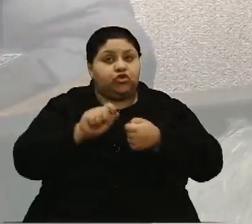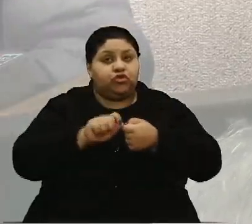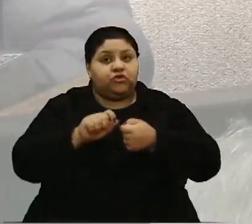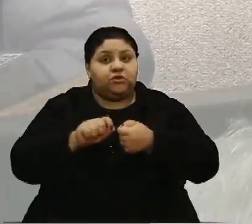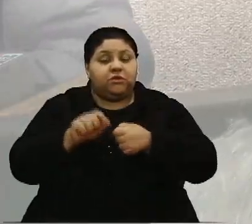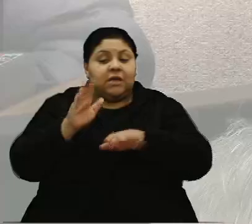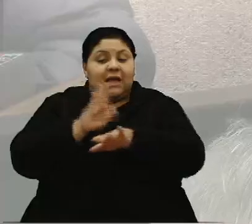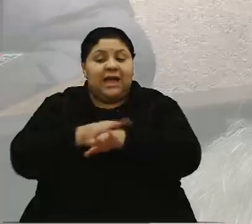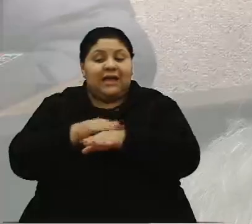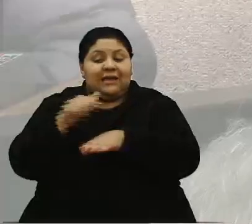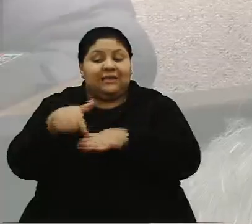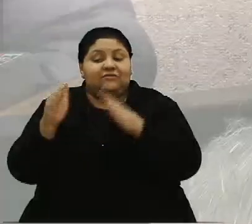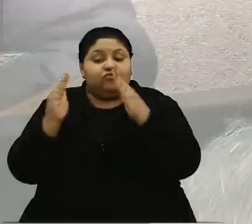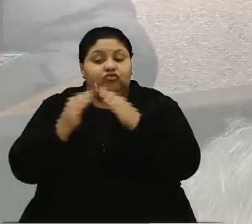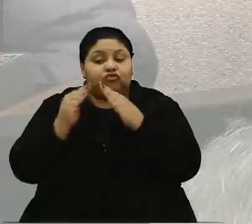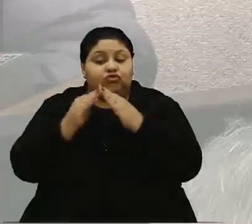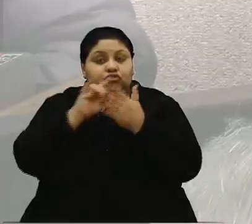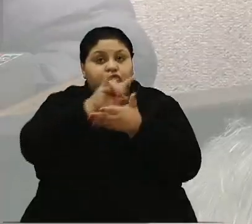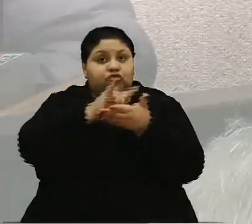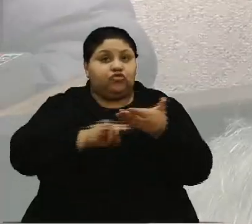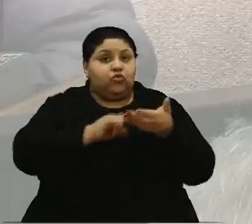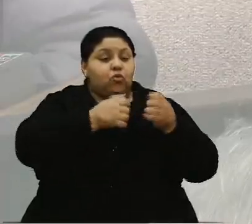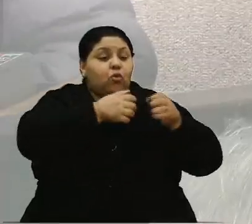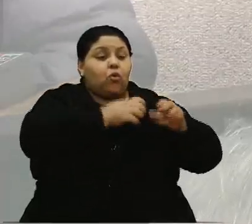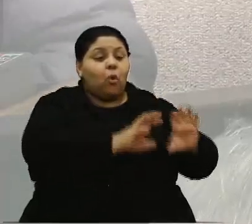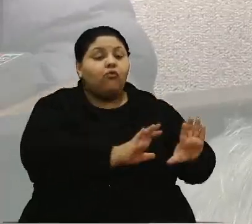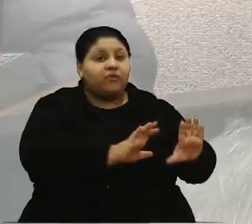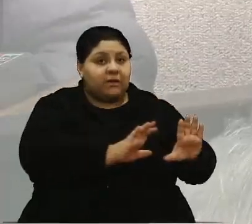momento nesta casa é uma moção de contrariedade